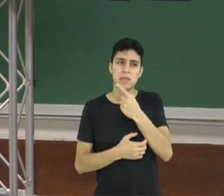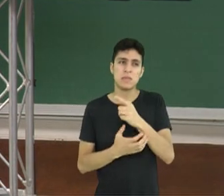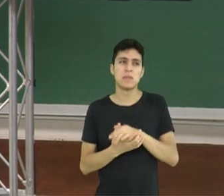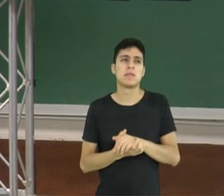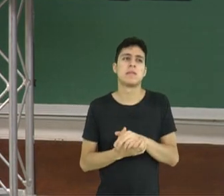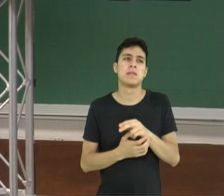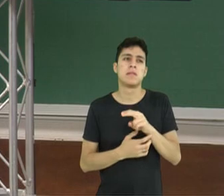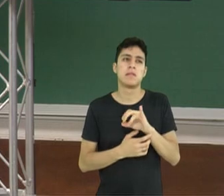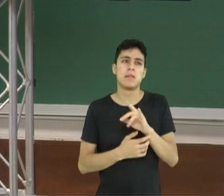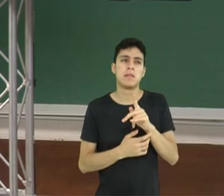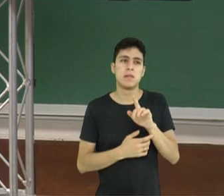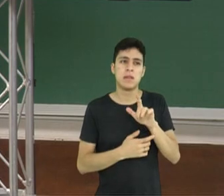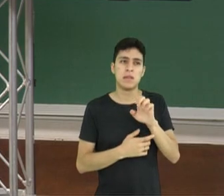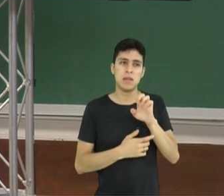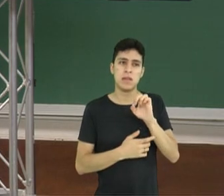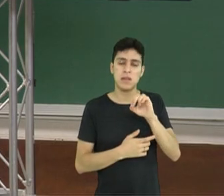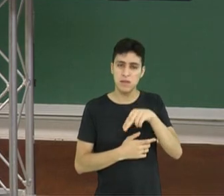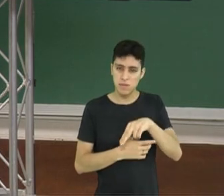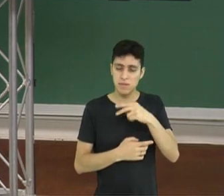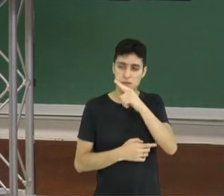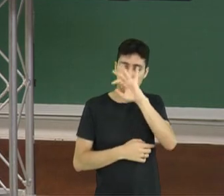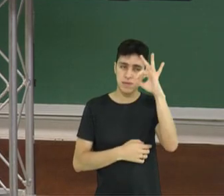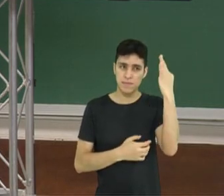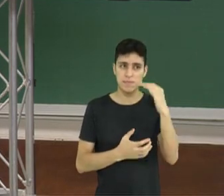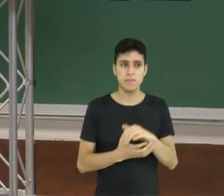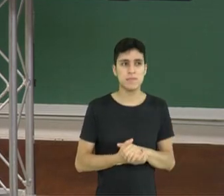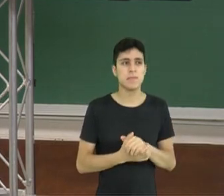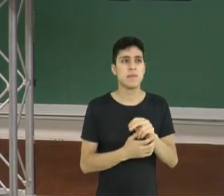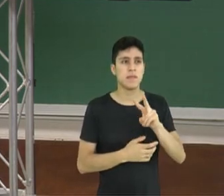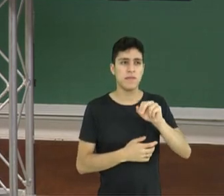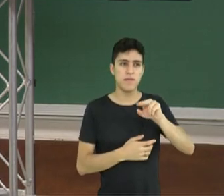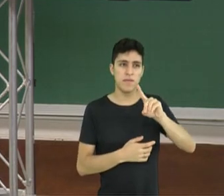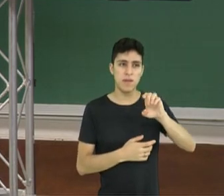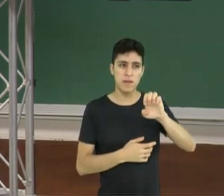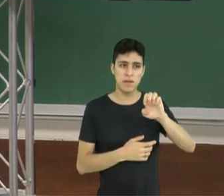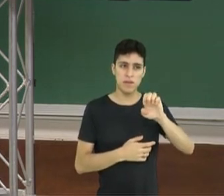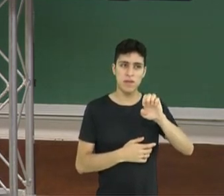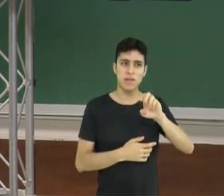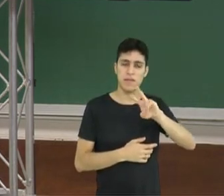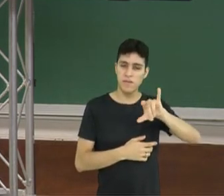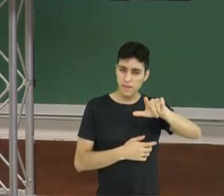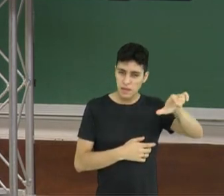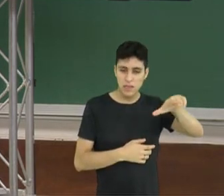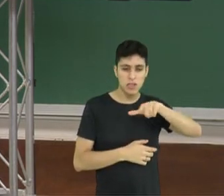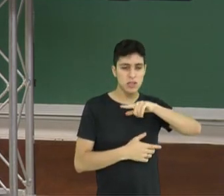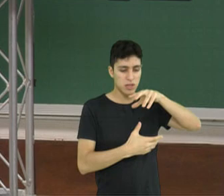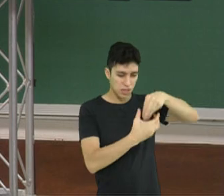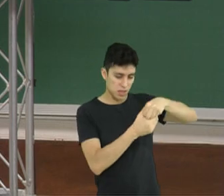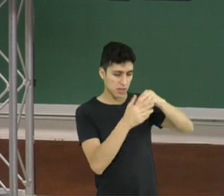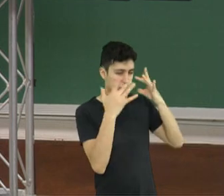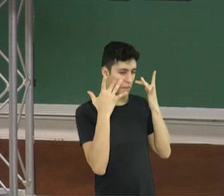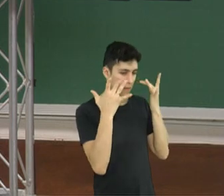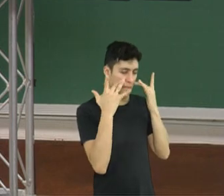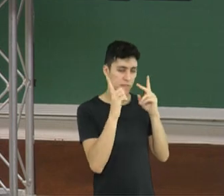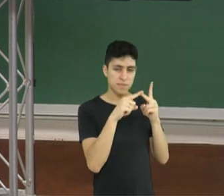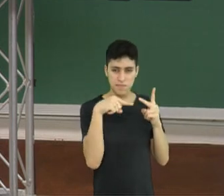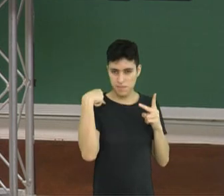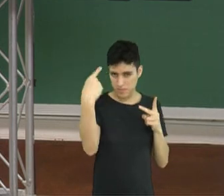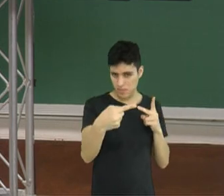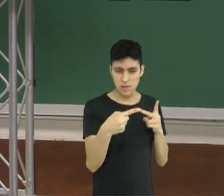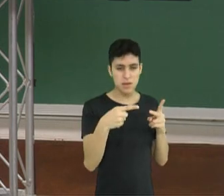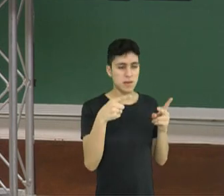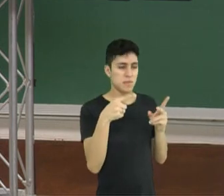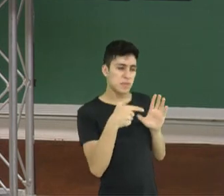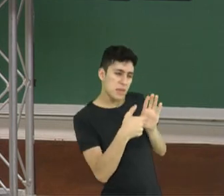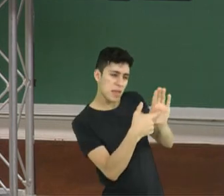de vírus os de que lo Deus né lá na França nos valdevez que era aquela aquele espaço que tinha o teatro né que depois foi